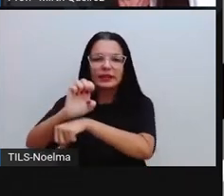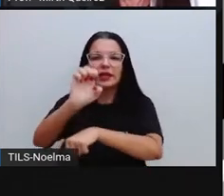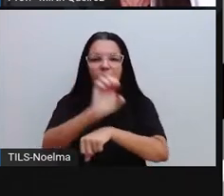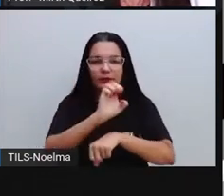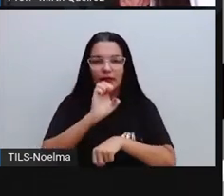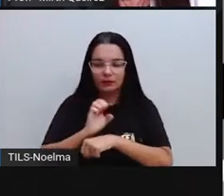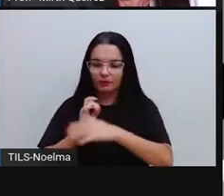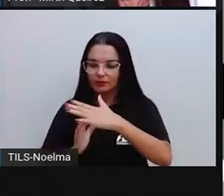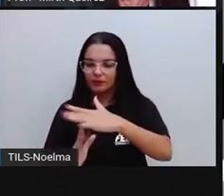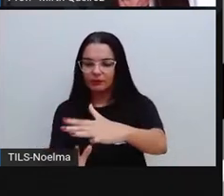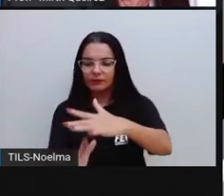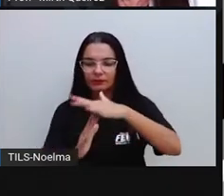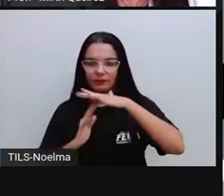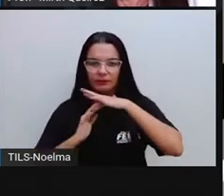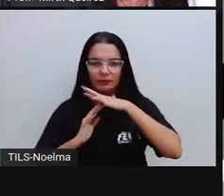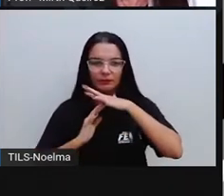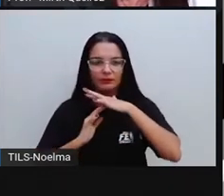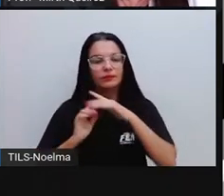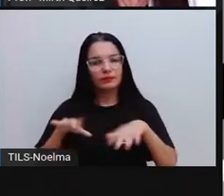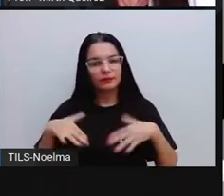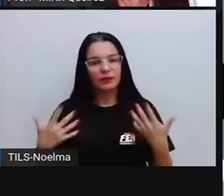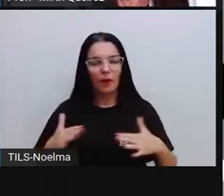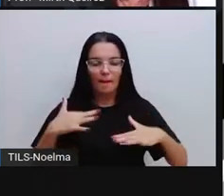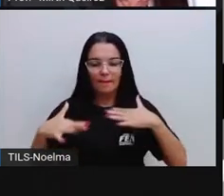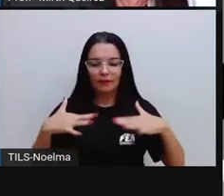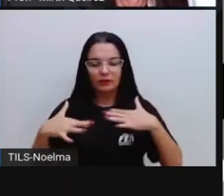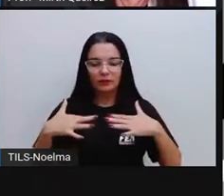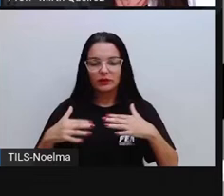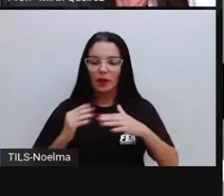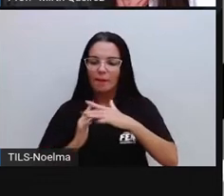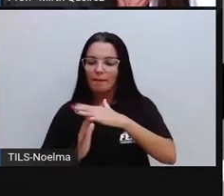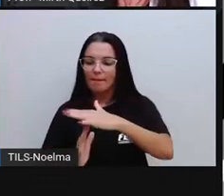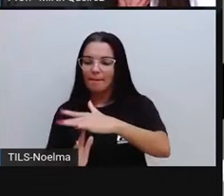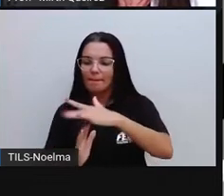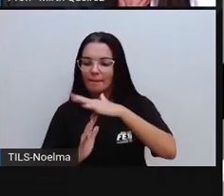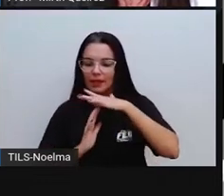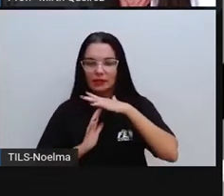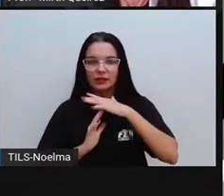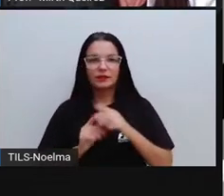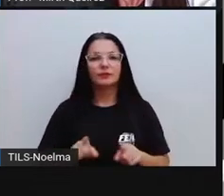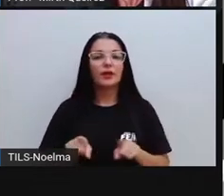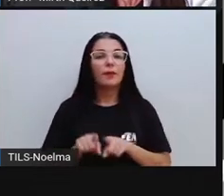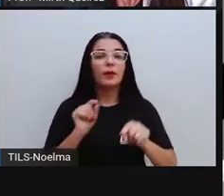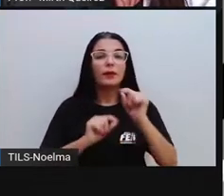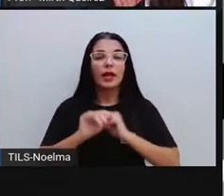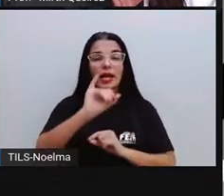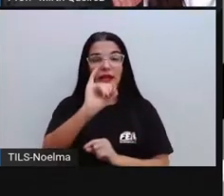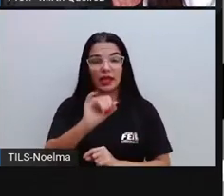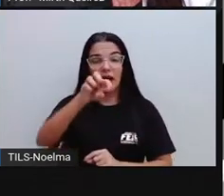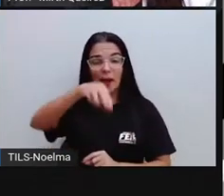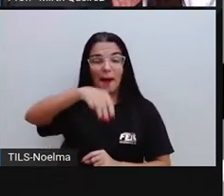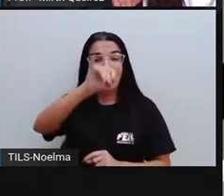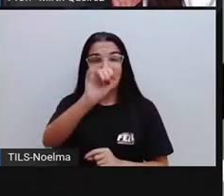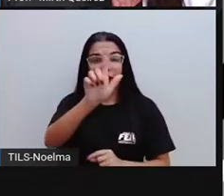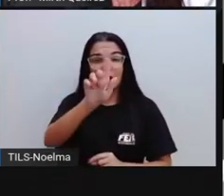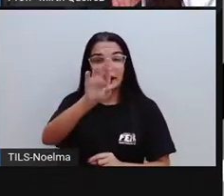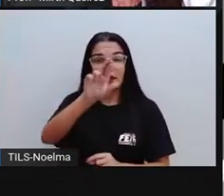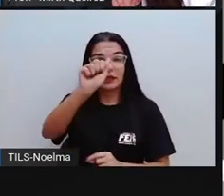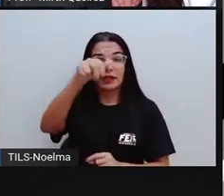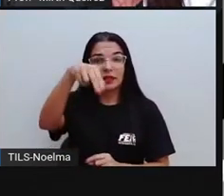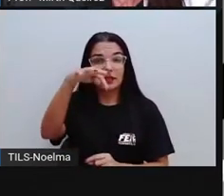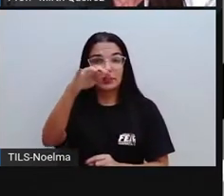certo? Seriam os movimentos migratórios, né? Ou migração. E já imigrante, imigrante é a entrada de pessoas